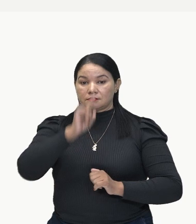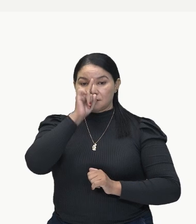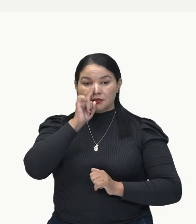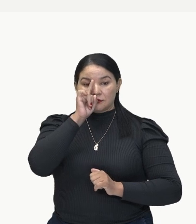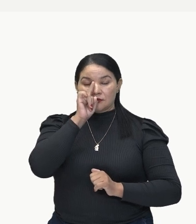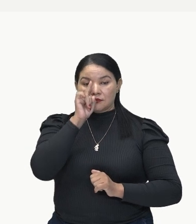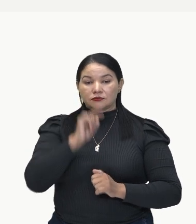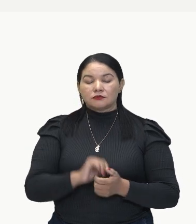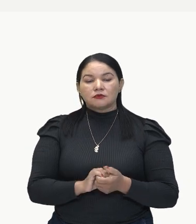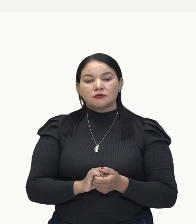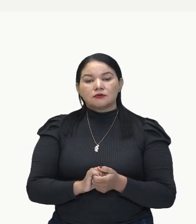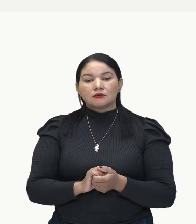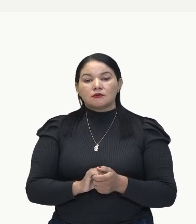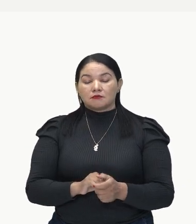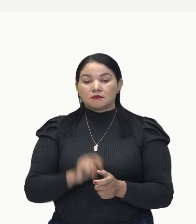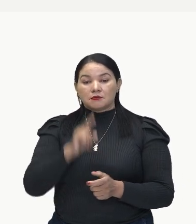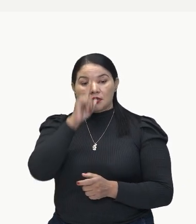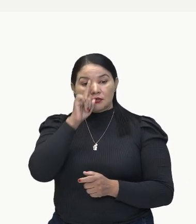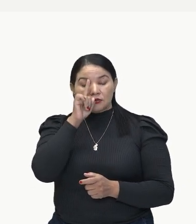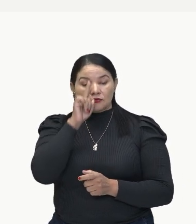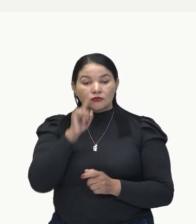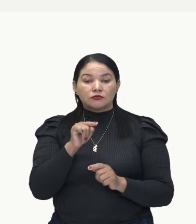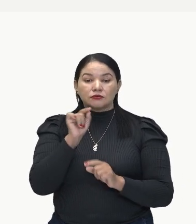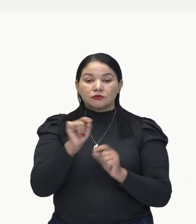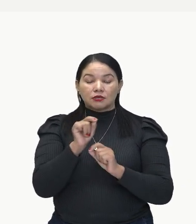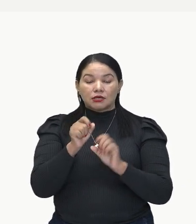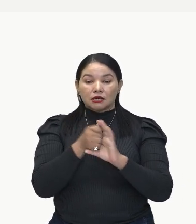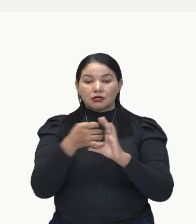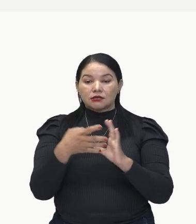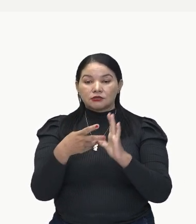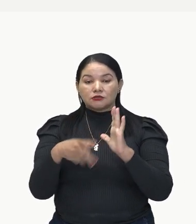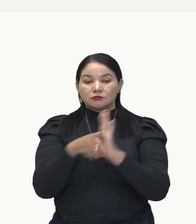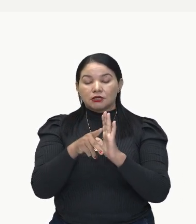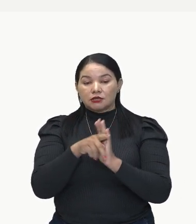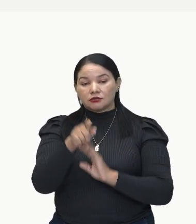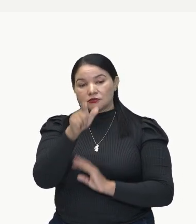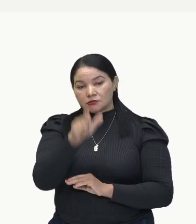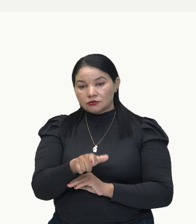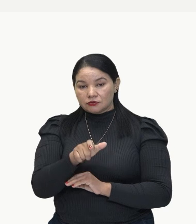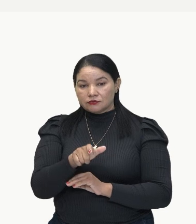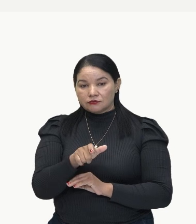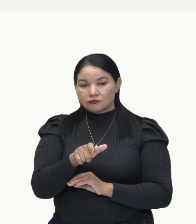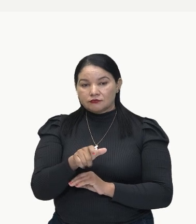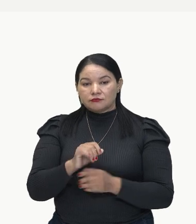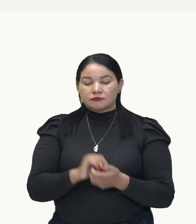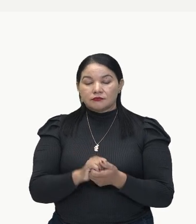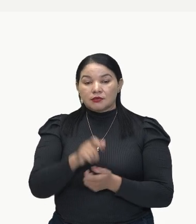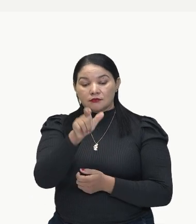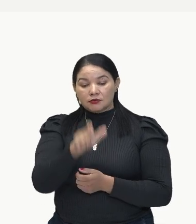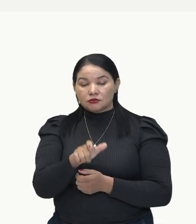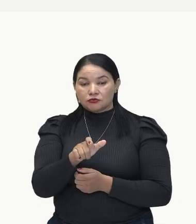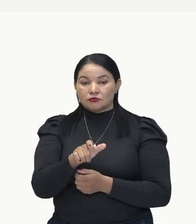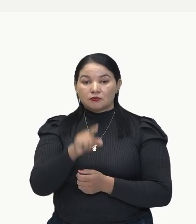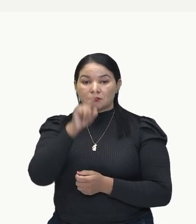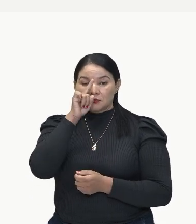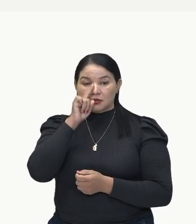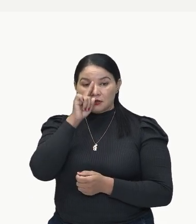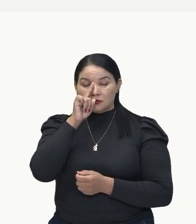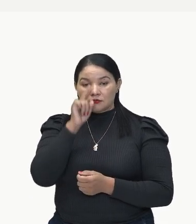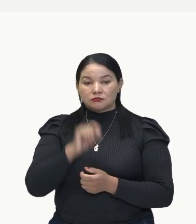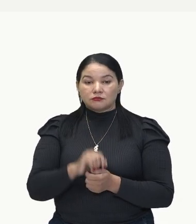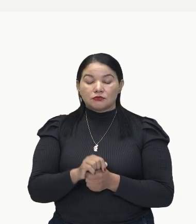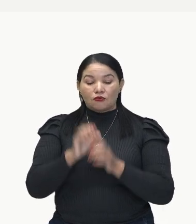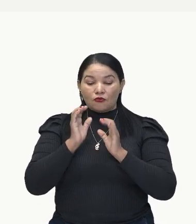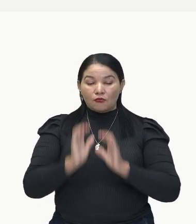o perigoso é uma característica desse sujeito. Esse sujeito é perigoso. O comportamento